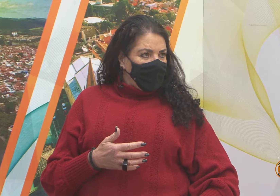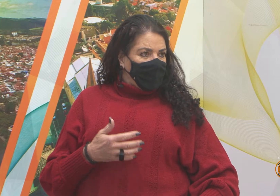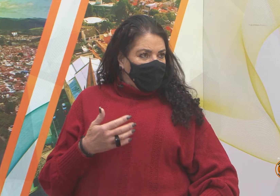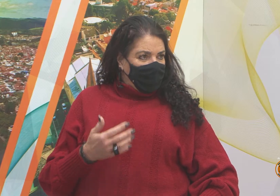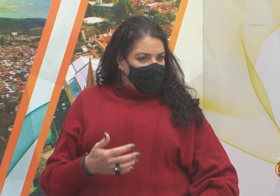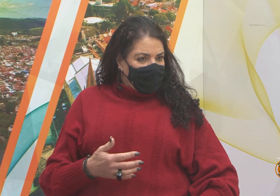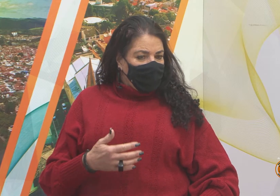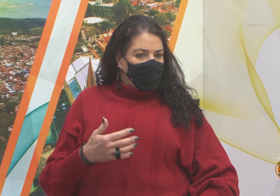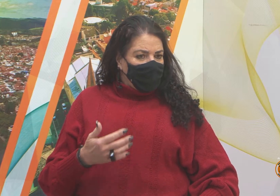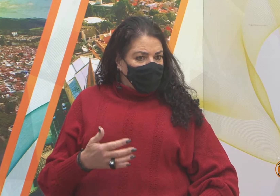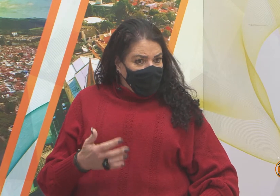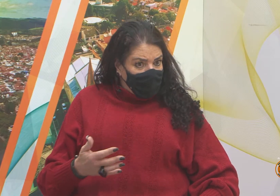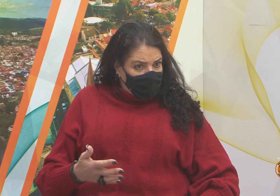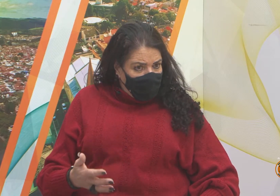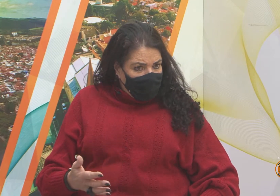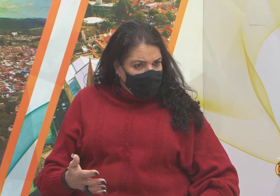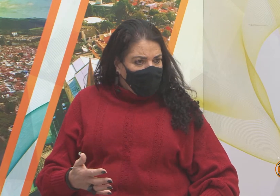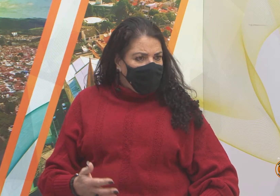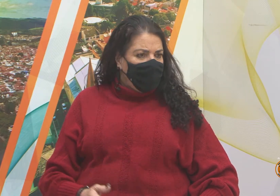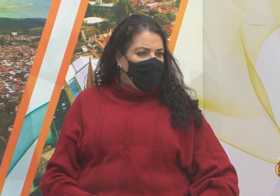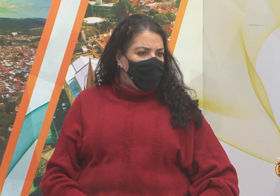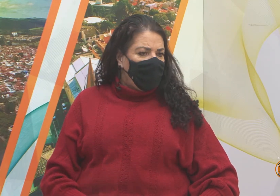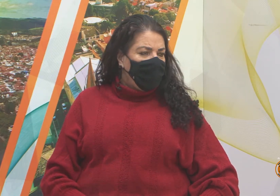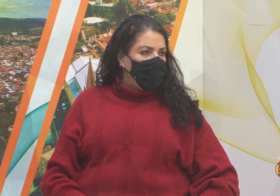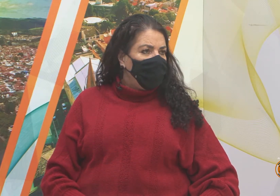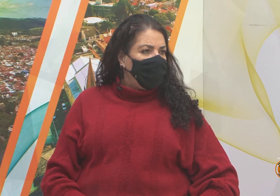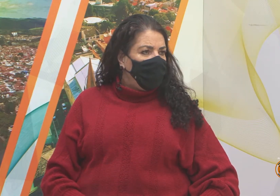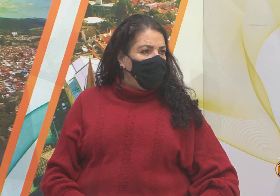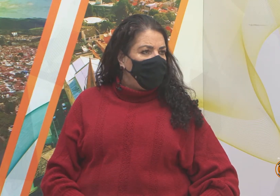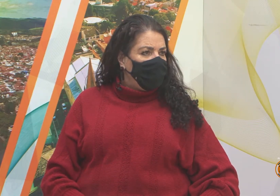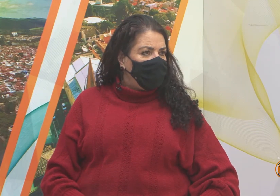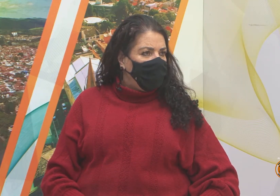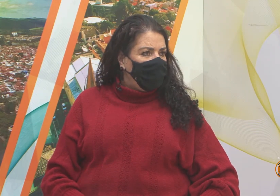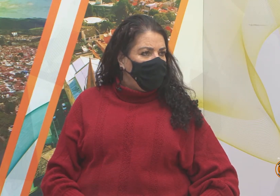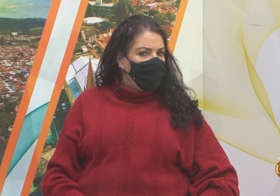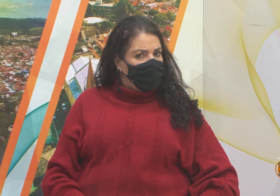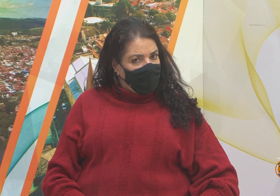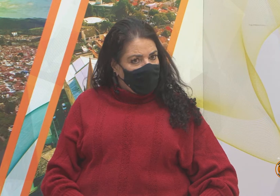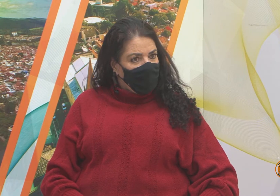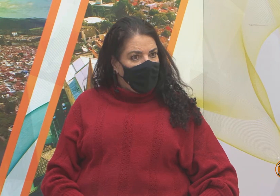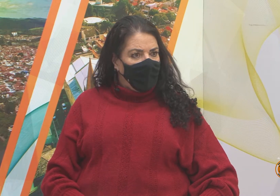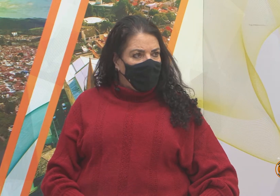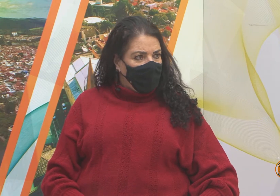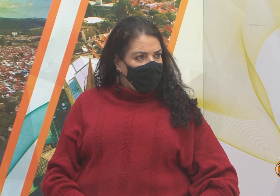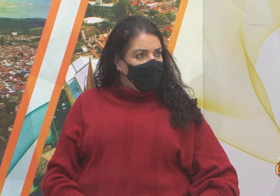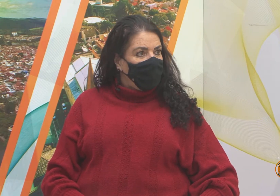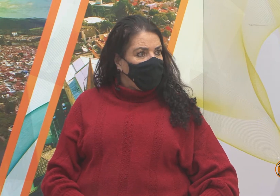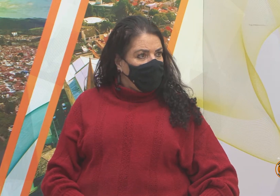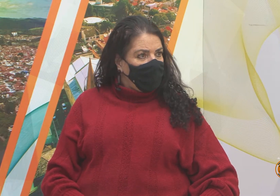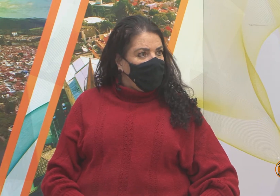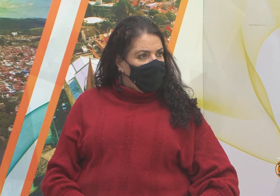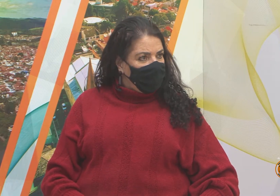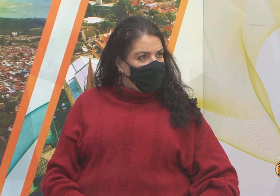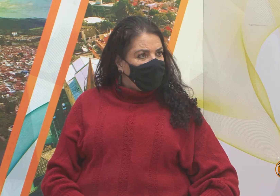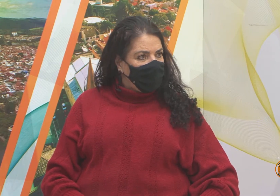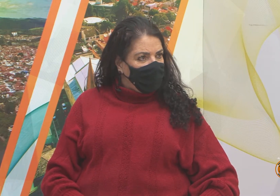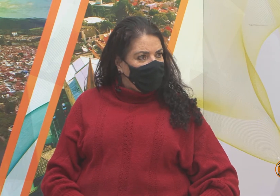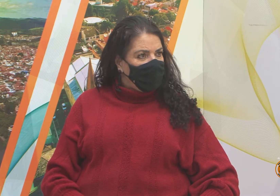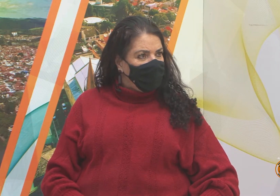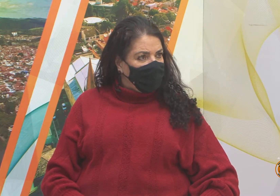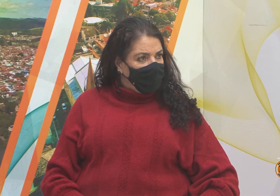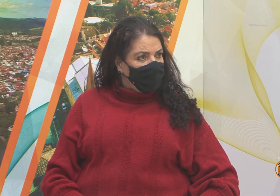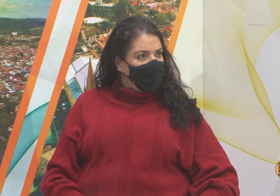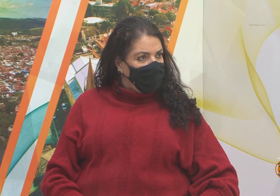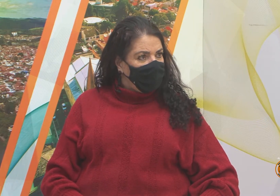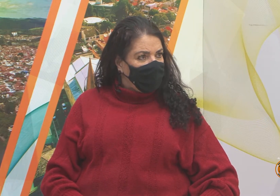sim, mas assim, somente com a equipe técnica a gente consegue avançar. E o prefeito nosso deixou eu livre para escolher